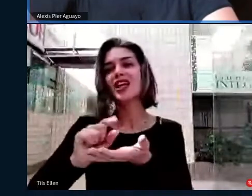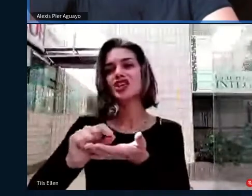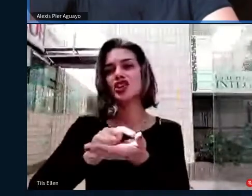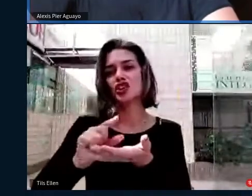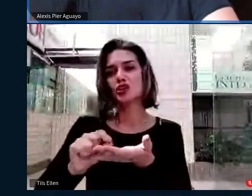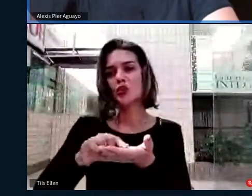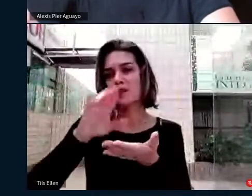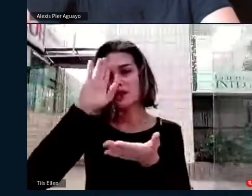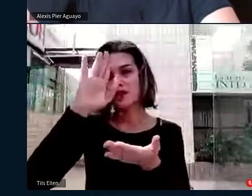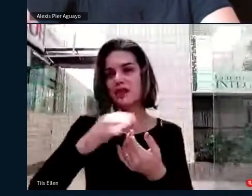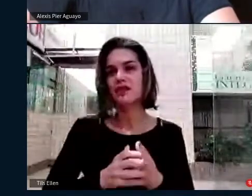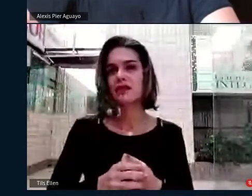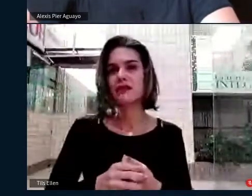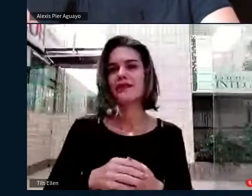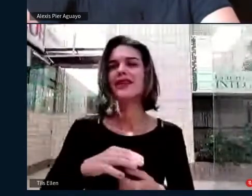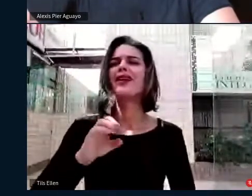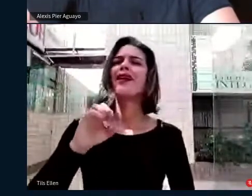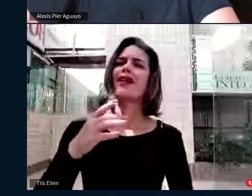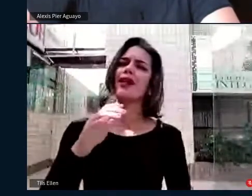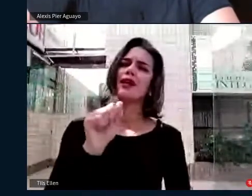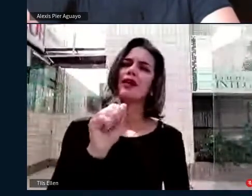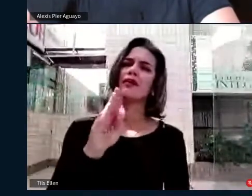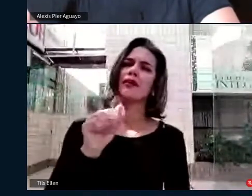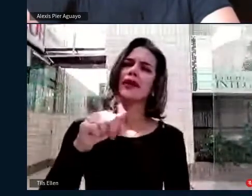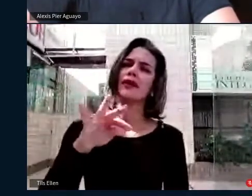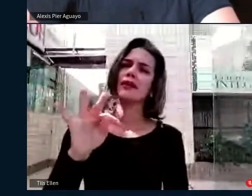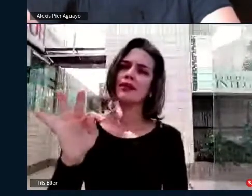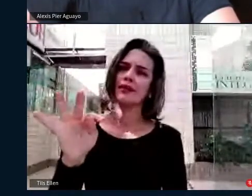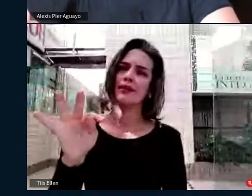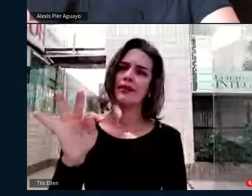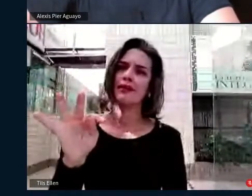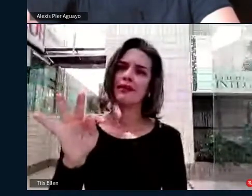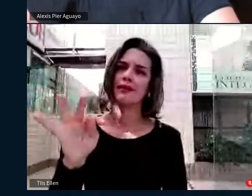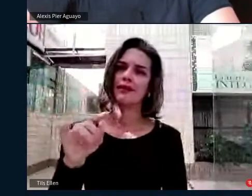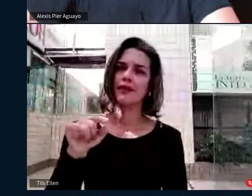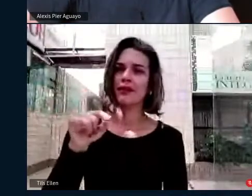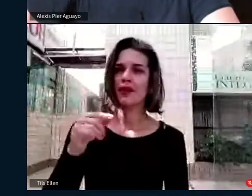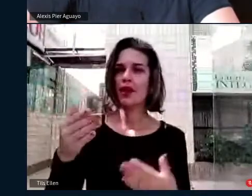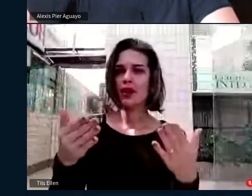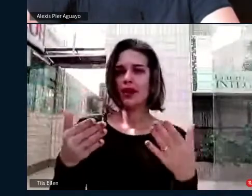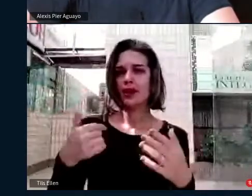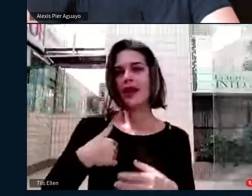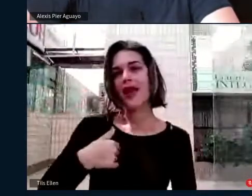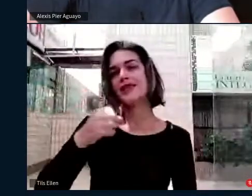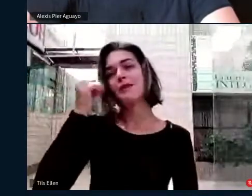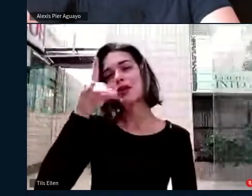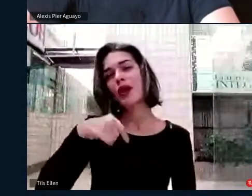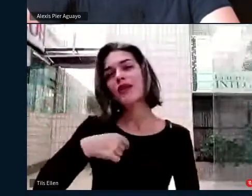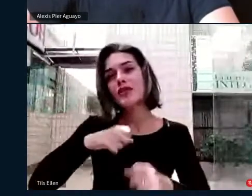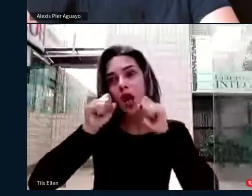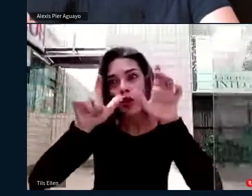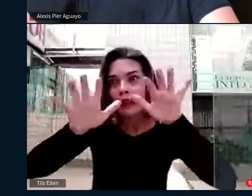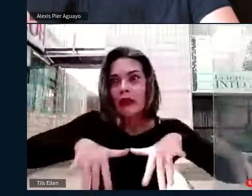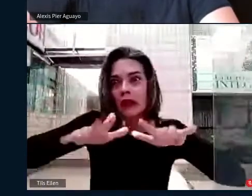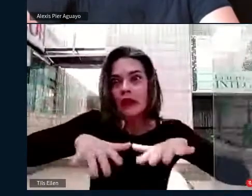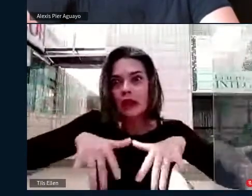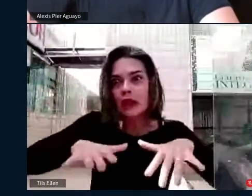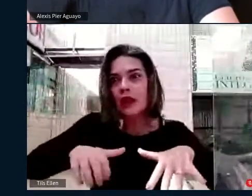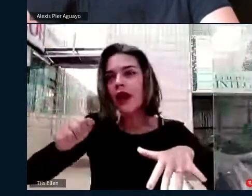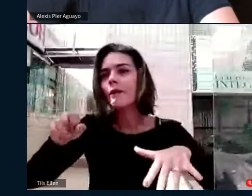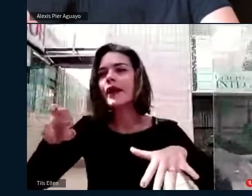né? É claro que a BNT é assim, né? Então, nessa madrugada que você estava, você nem dormiu, ansioso, eles também não